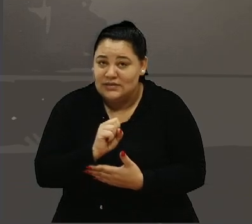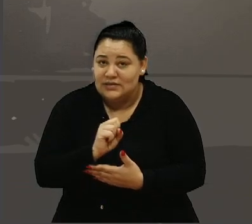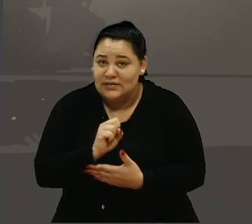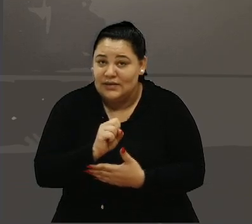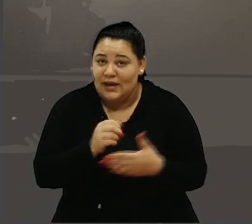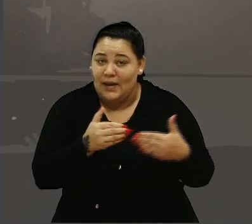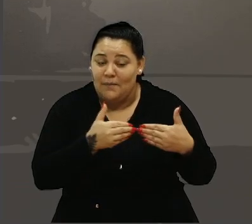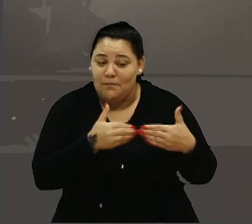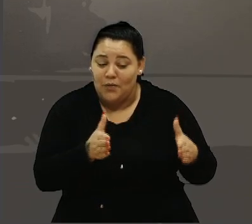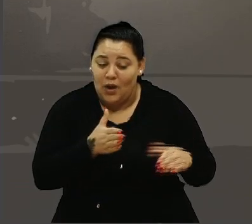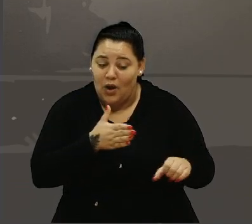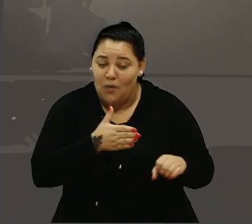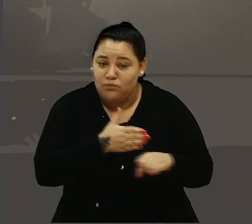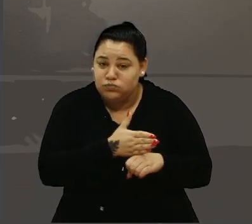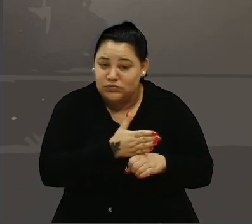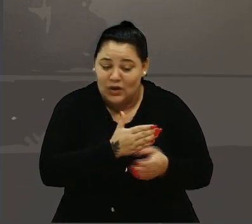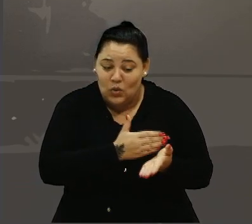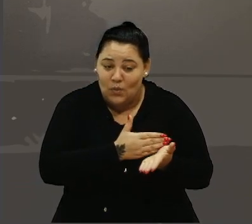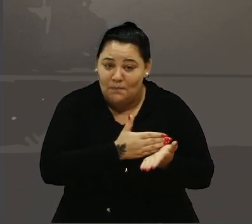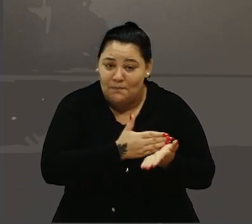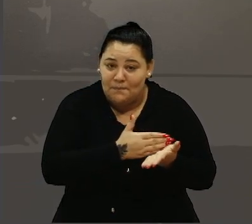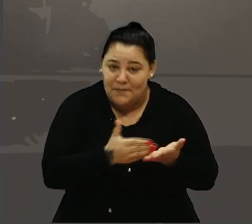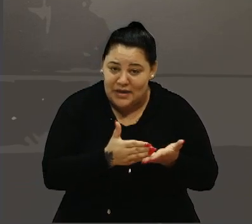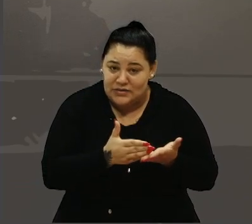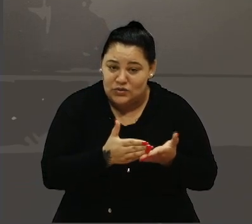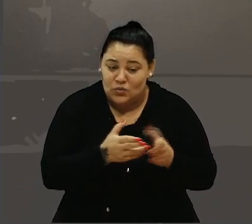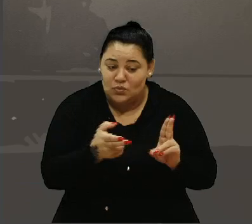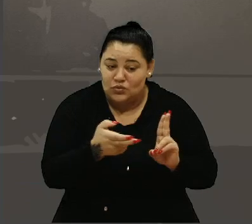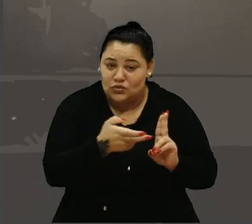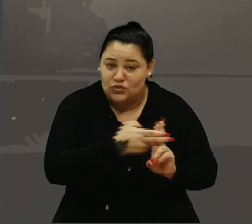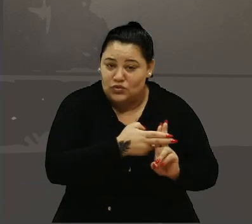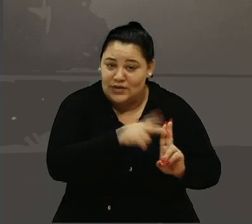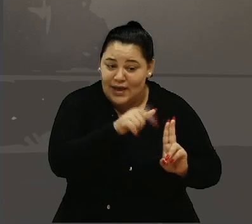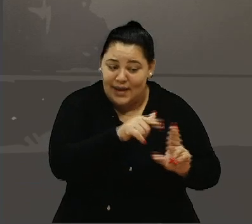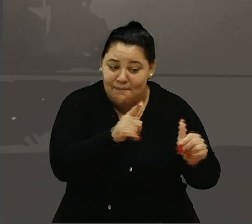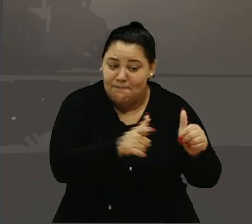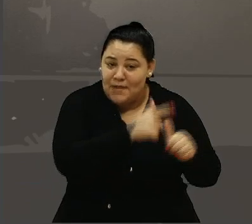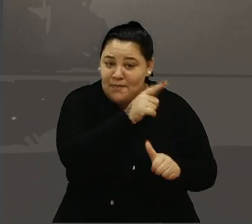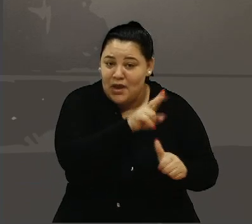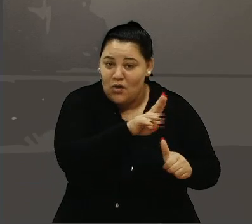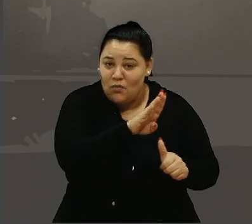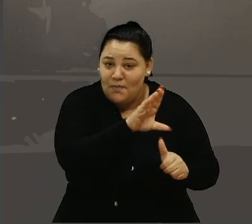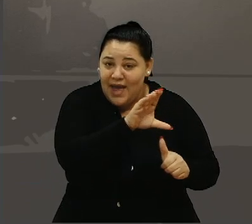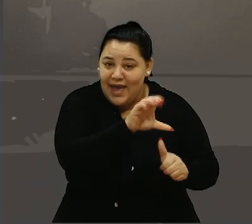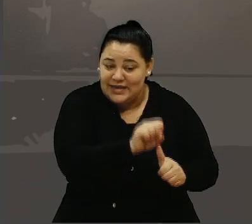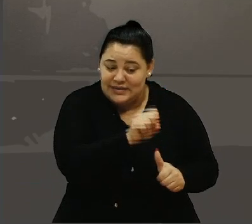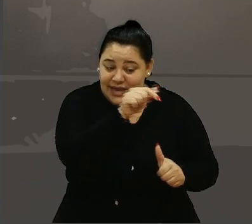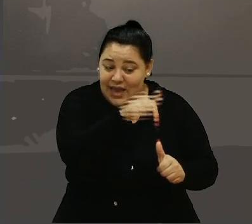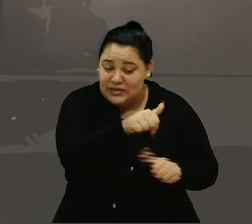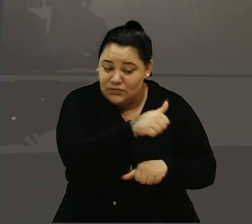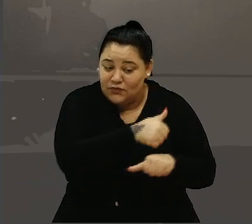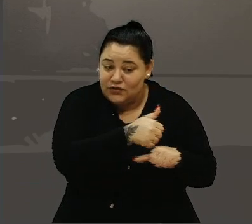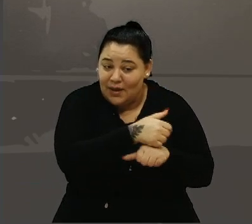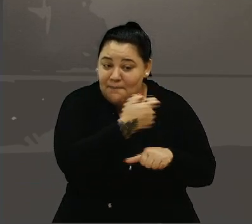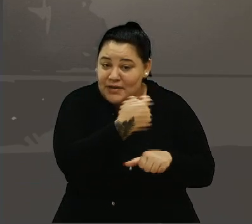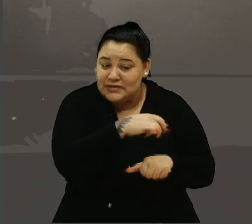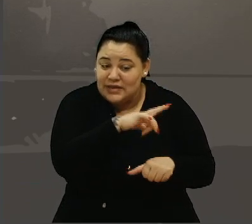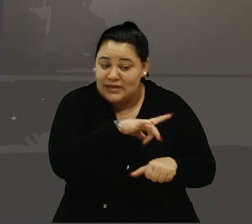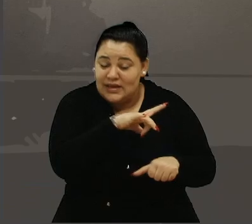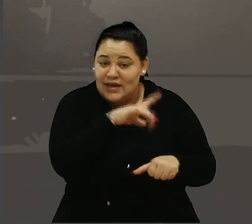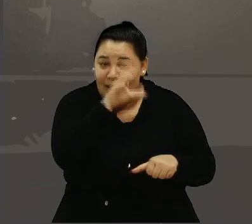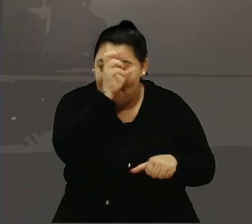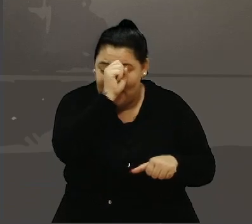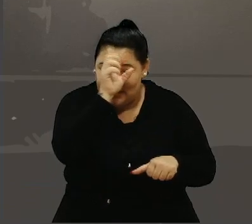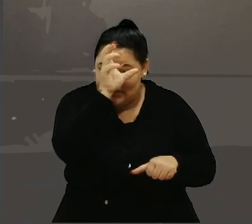Sistema Único de Saúde, a porta de entrada para o SUS. Então, esses profissionais precisam estar capacitados para entender que uma